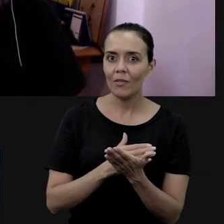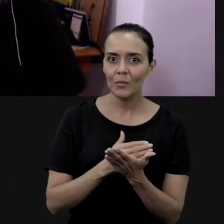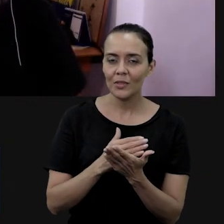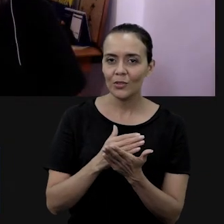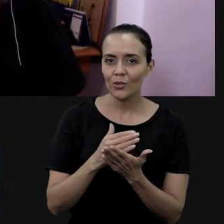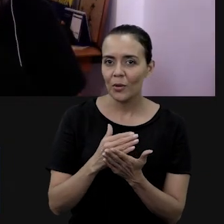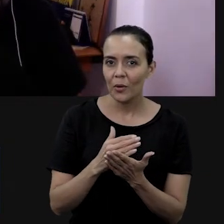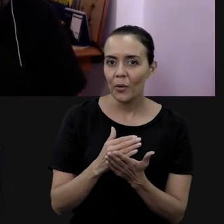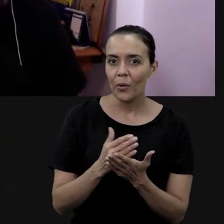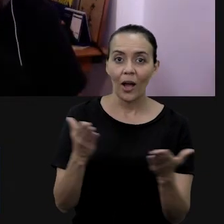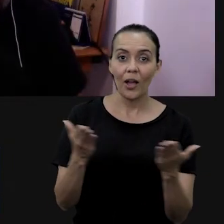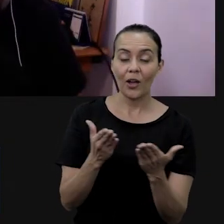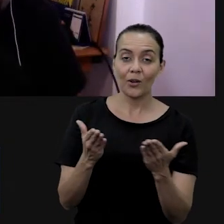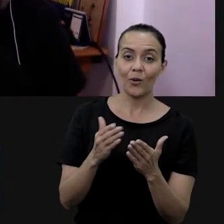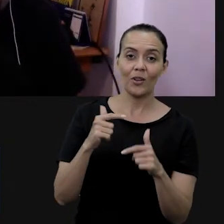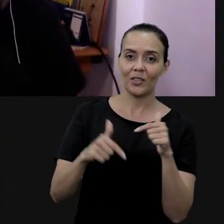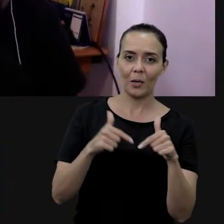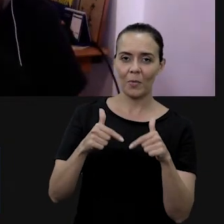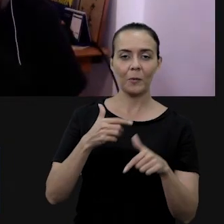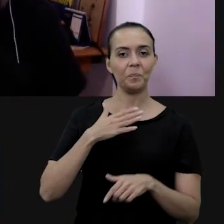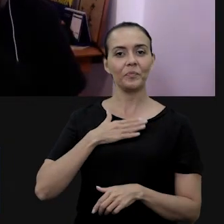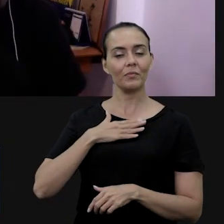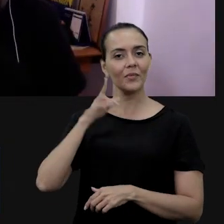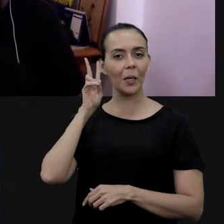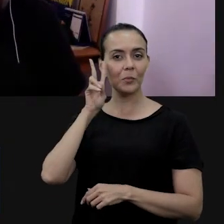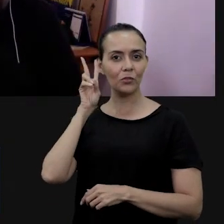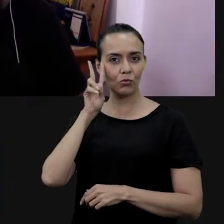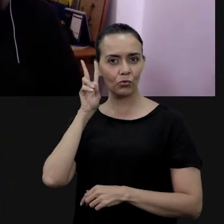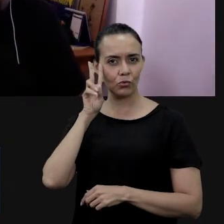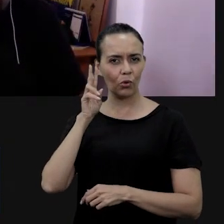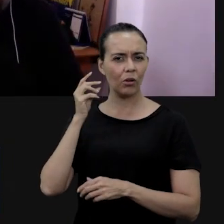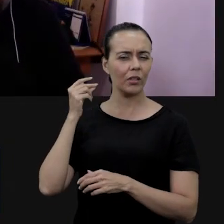tá? Boa. Bom, assim, a minha história, André,